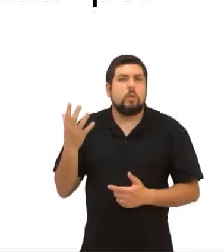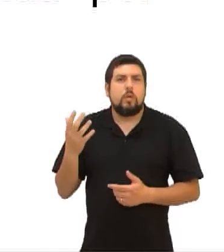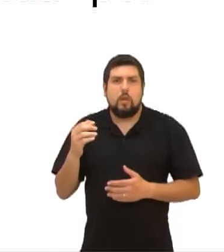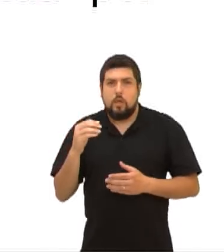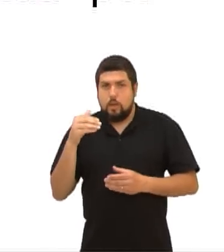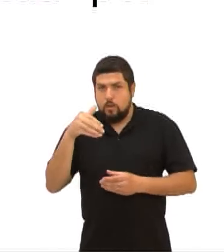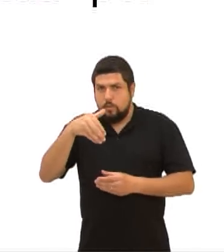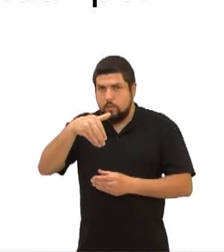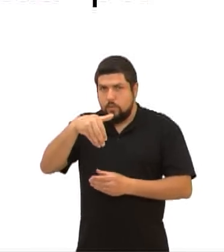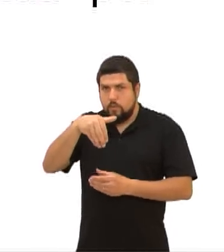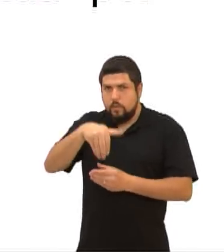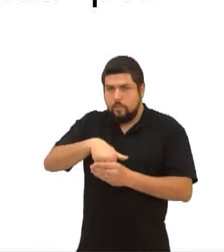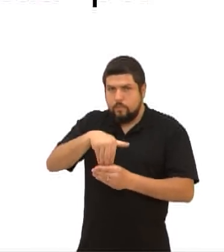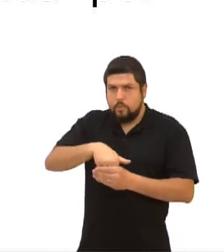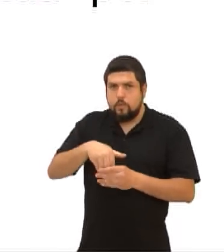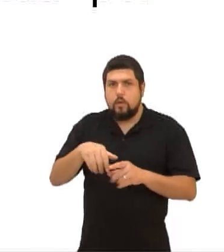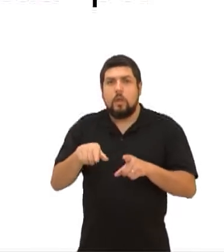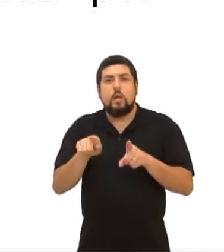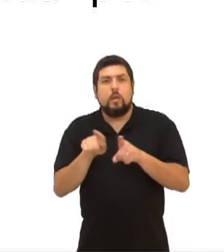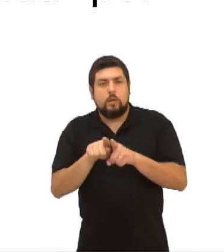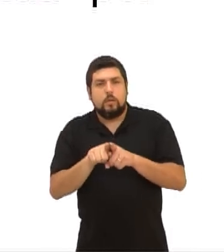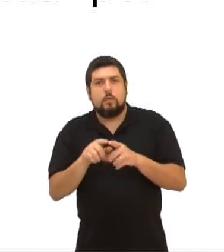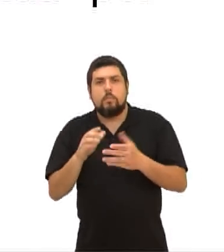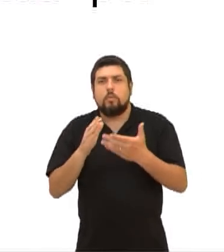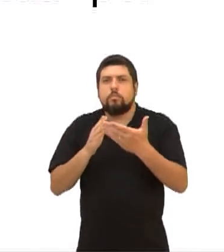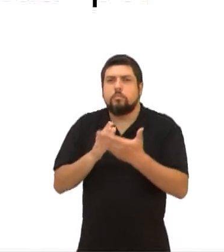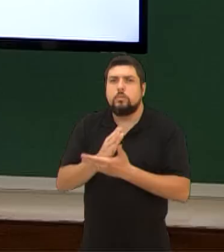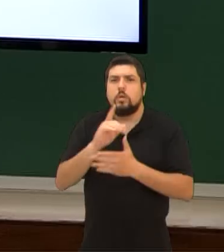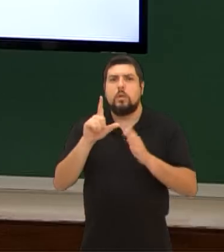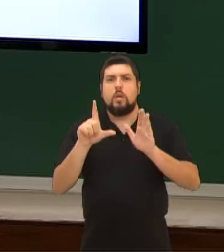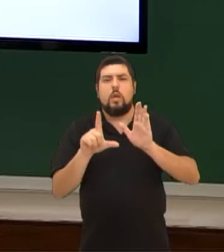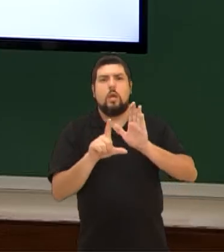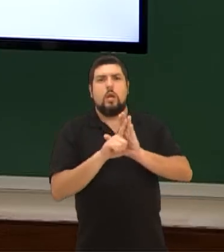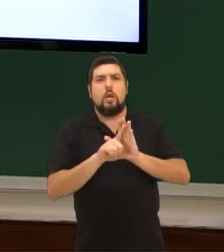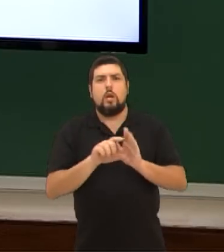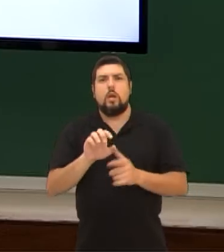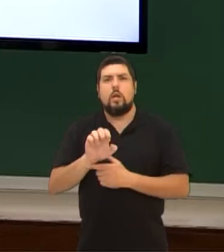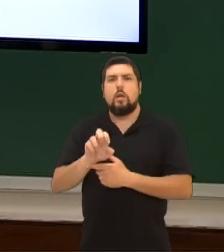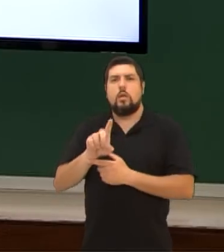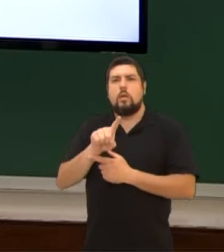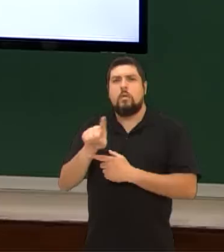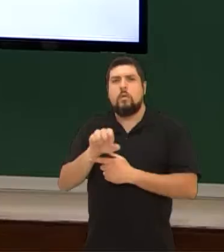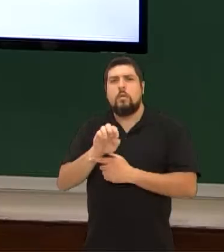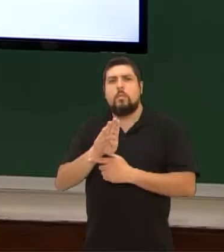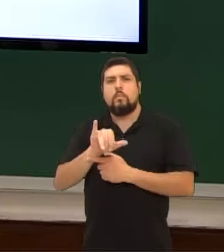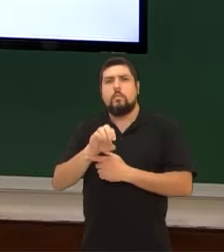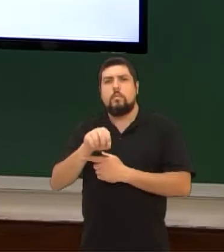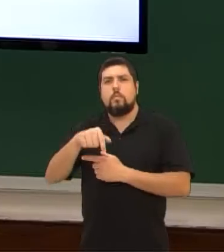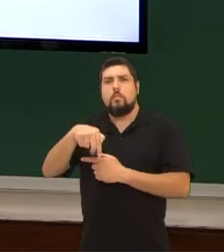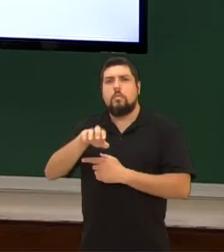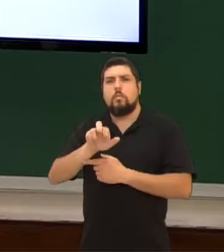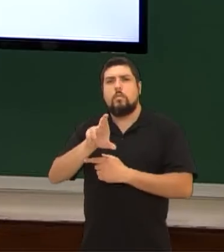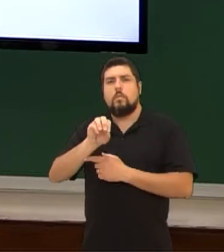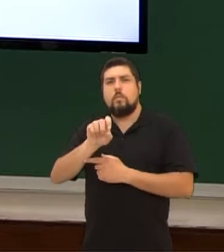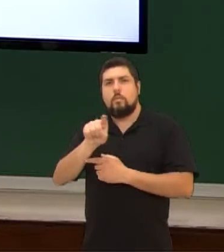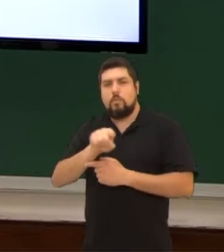votada e vai ser promulgada aqui no Brasil uma lei chamada Lei Eusébio de Queiroz. Essa lei,